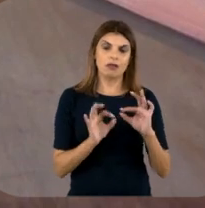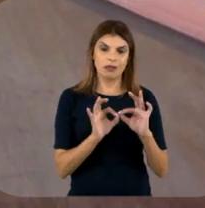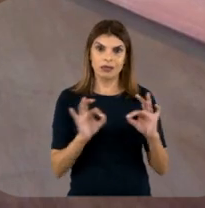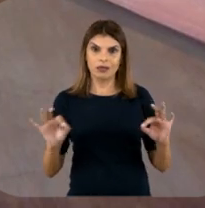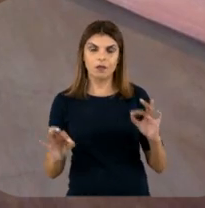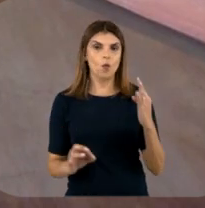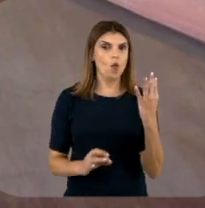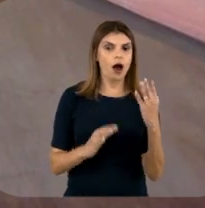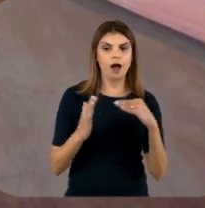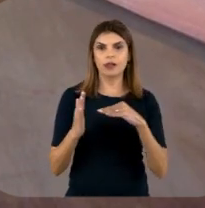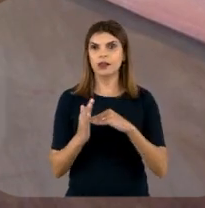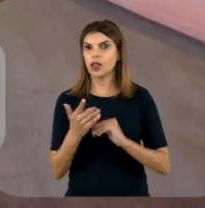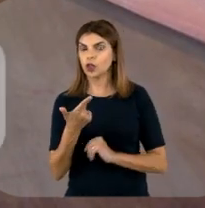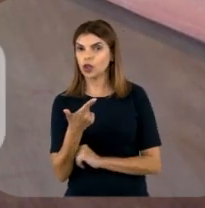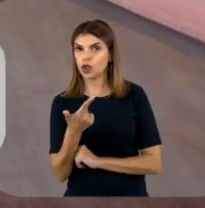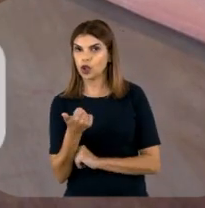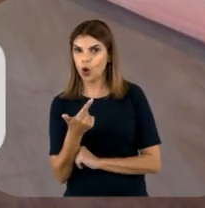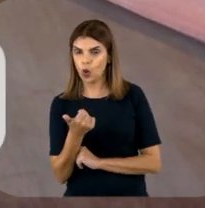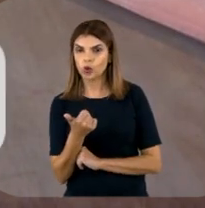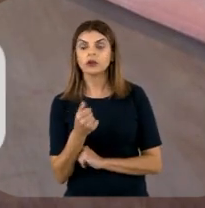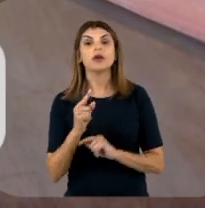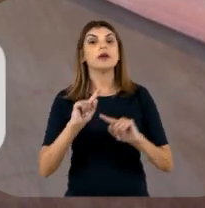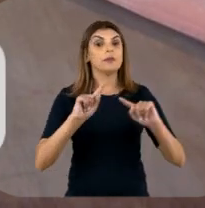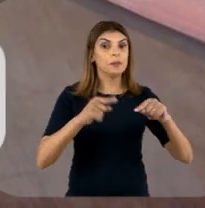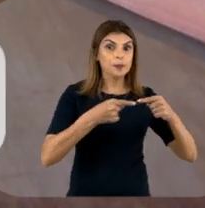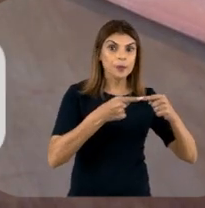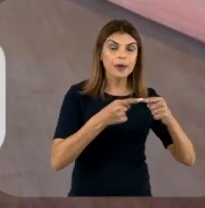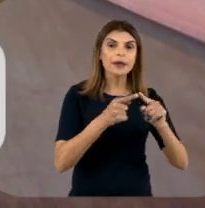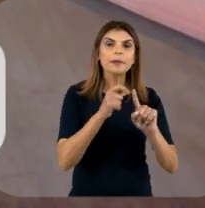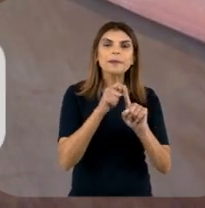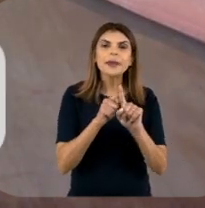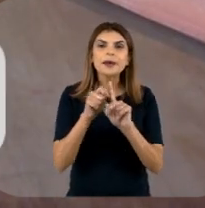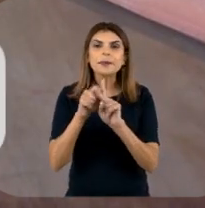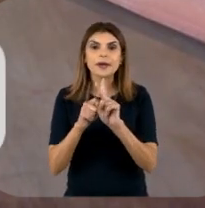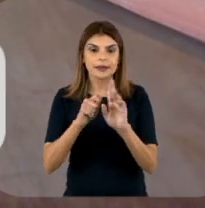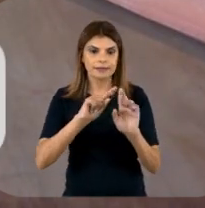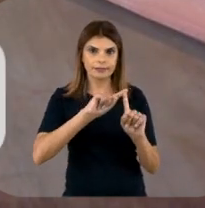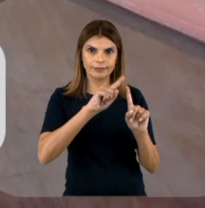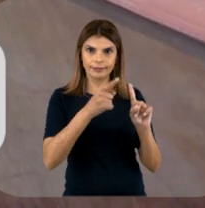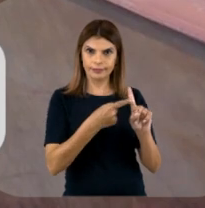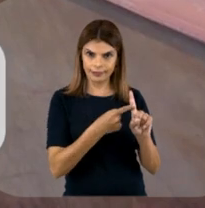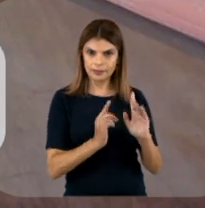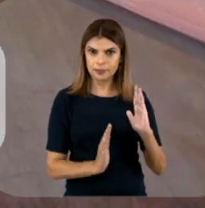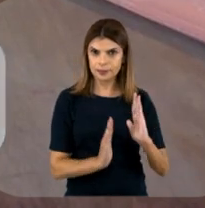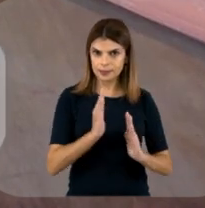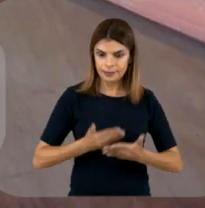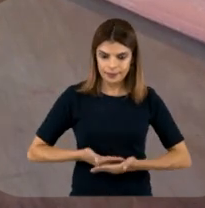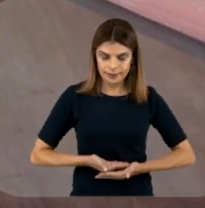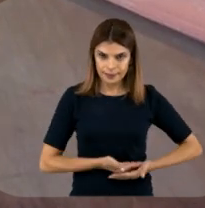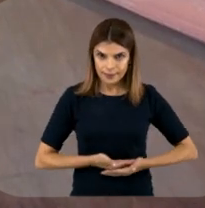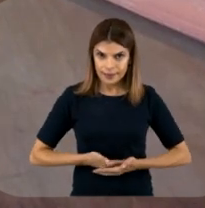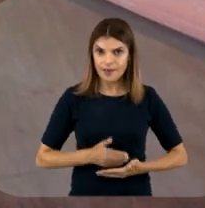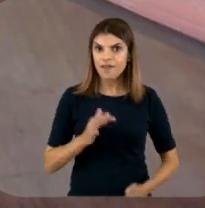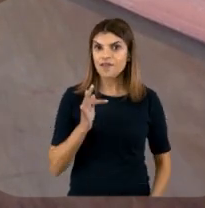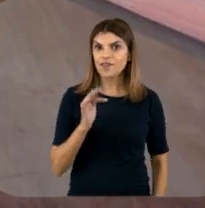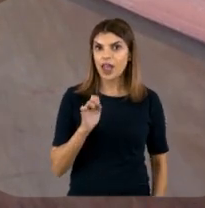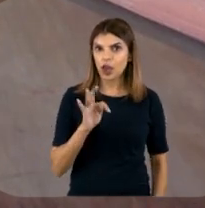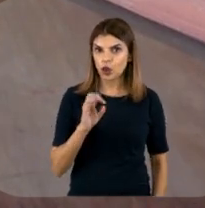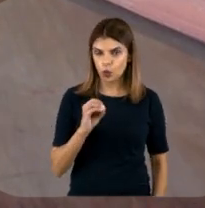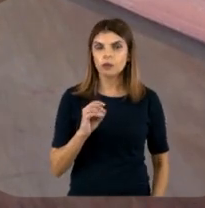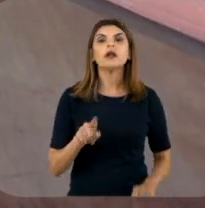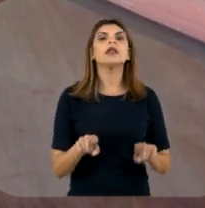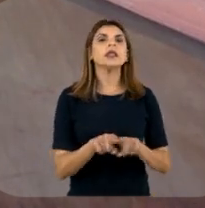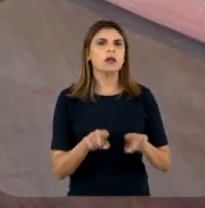de 4 a 12 e cada cânula corresponde à idade gestacional. Essa cânula vai